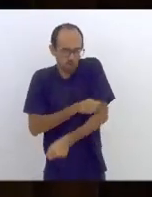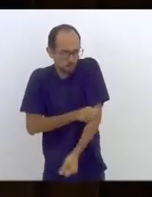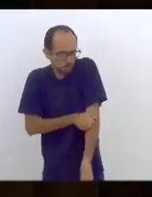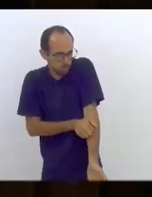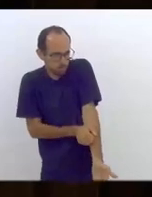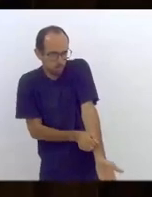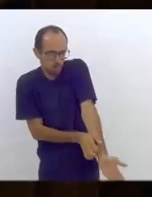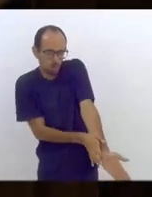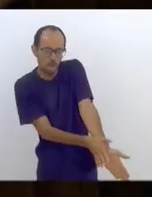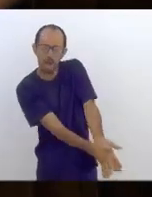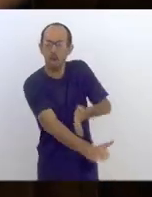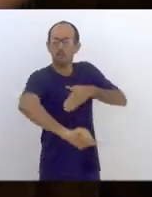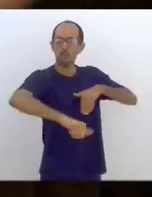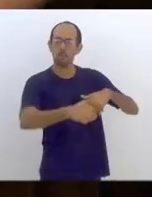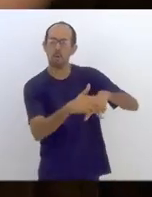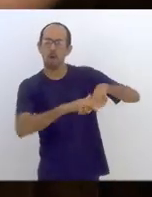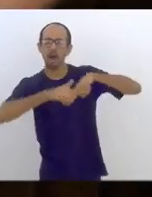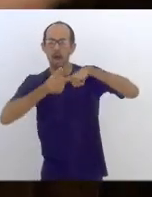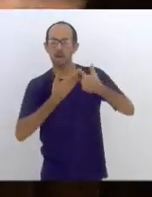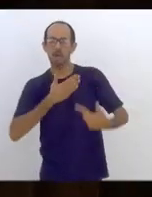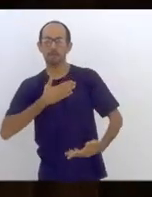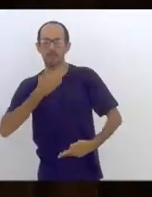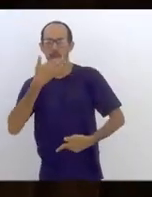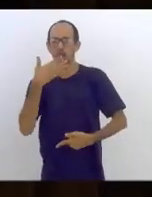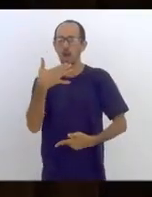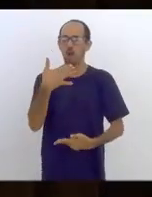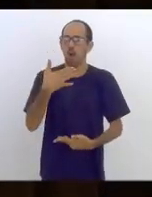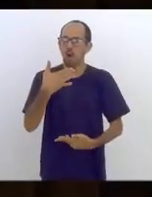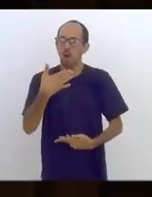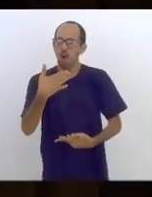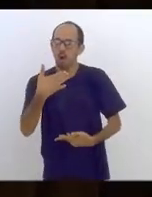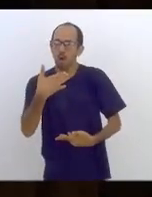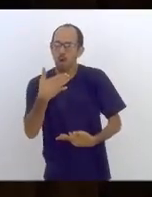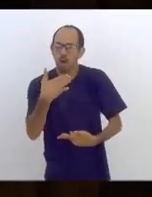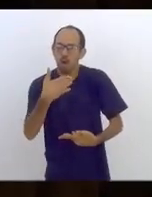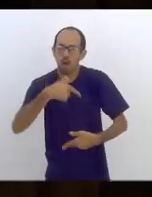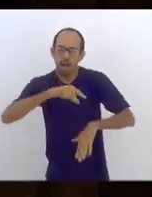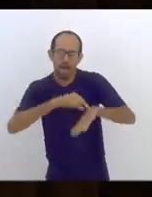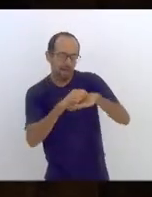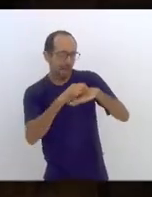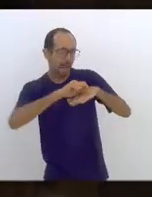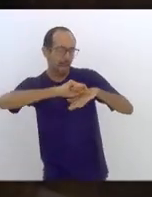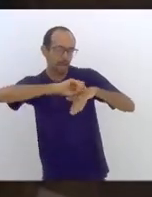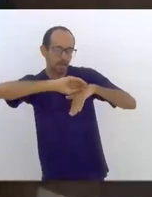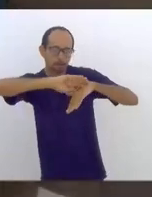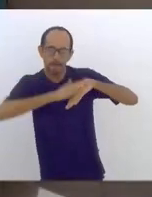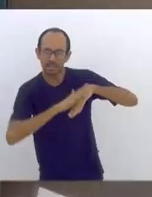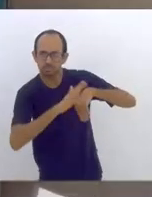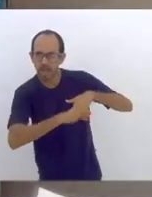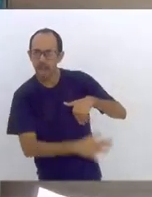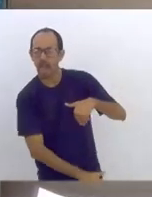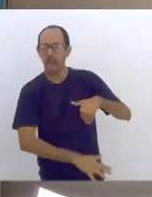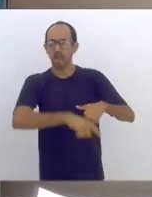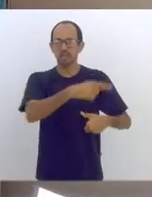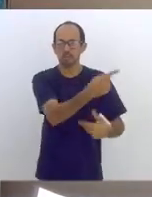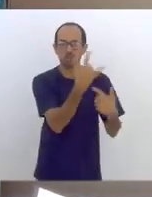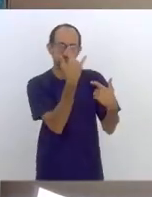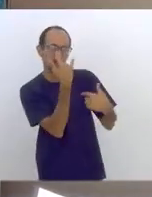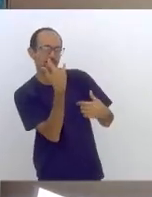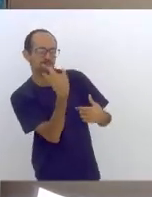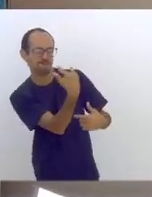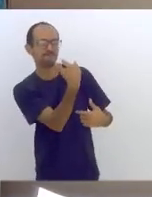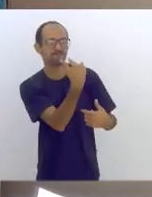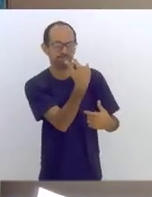minha cor, é a carne mais barata que você